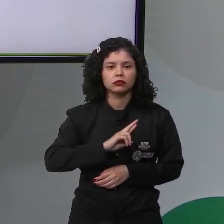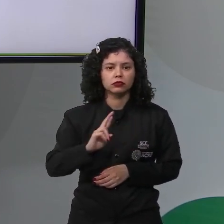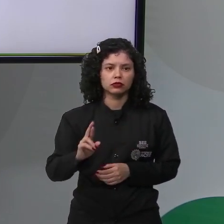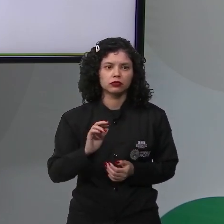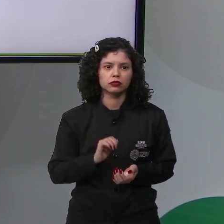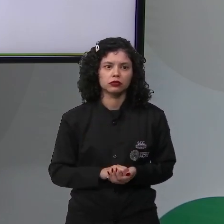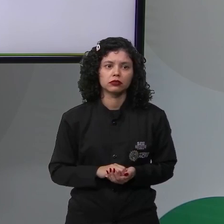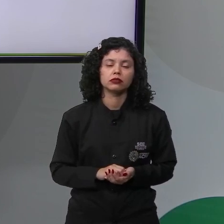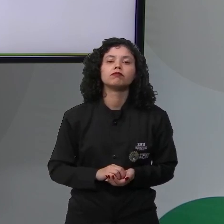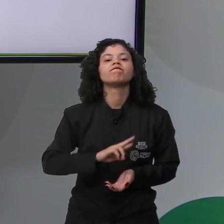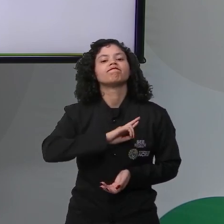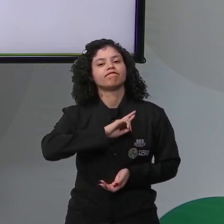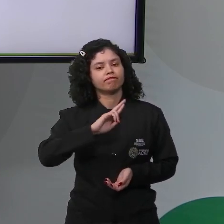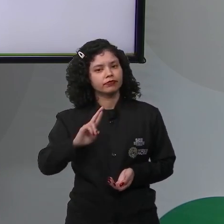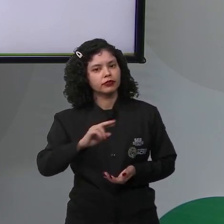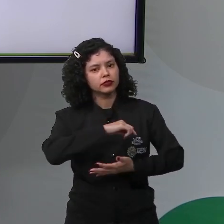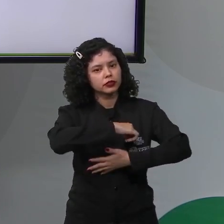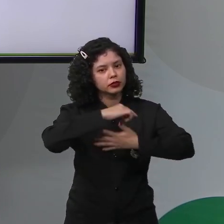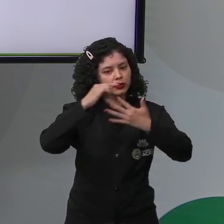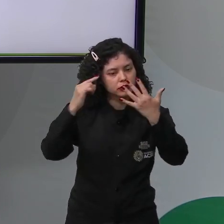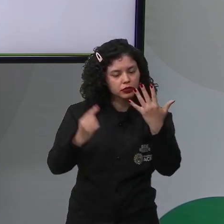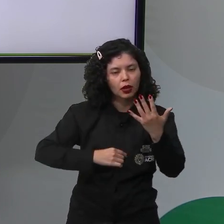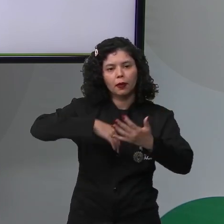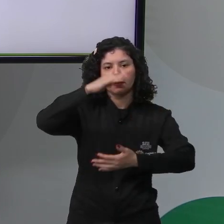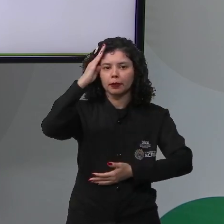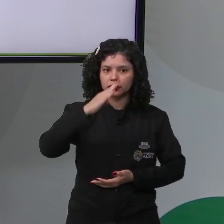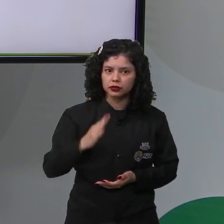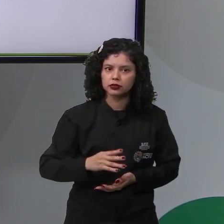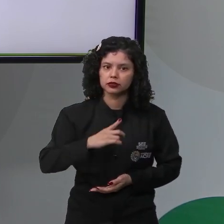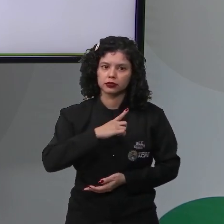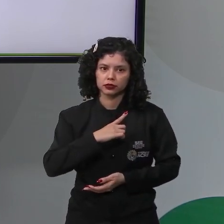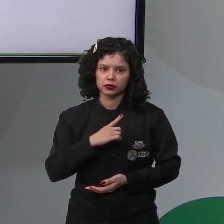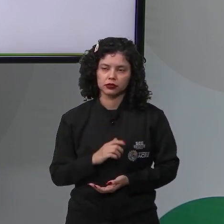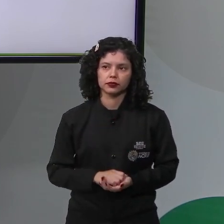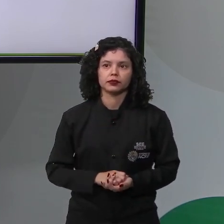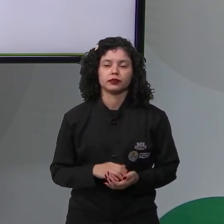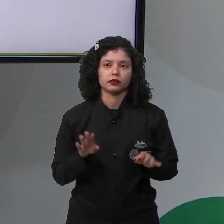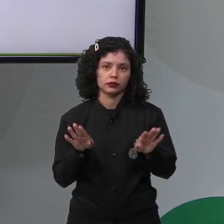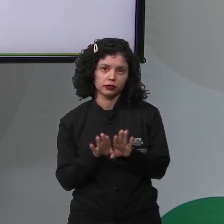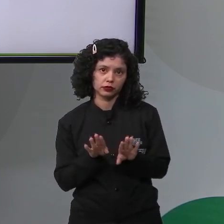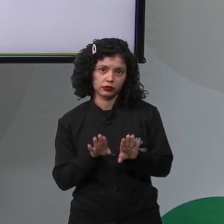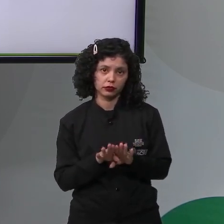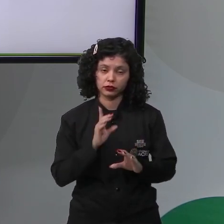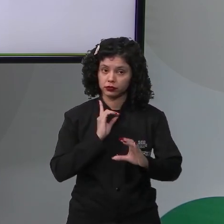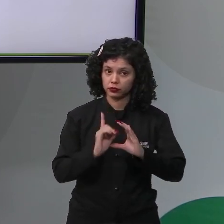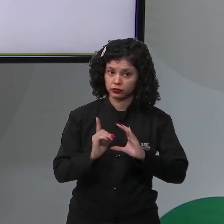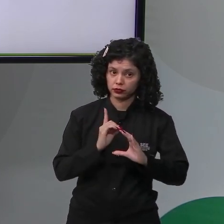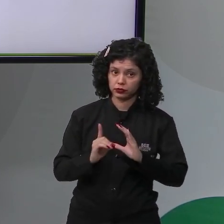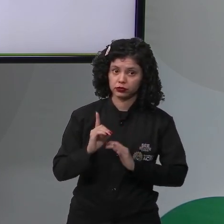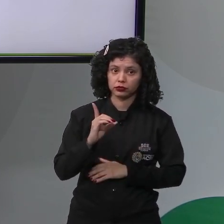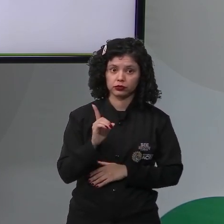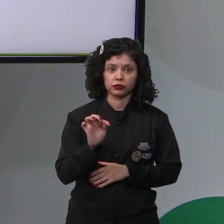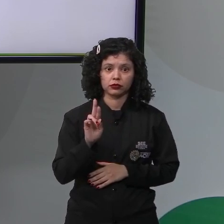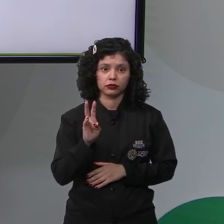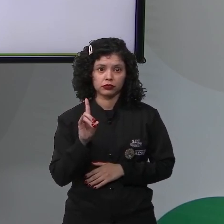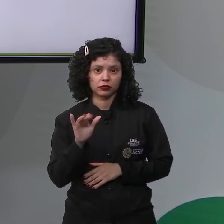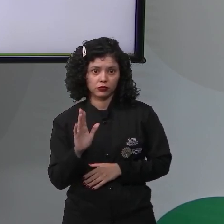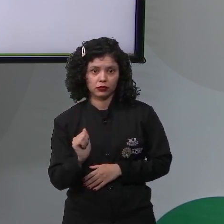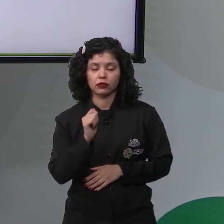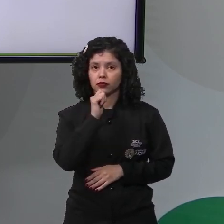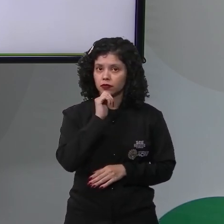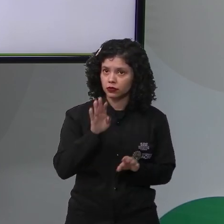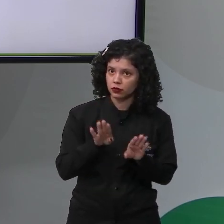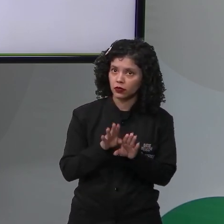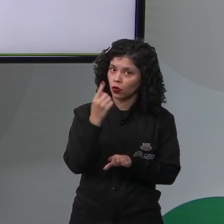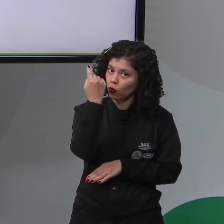de adesão religiosa o brasileiro ele dispõe? São várias doutrinas até então existentes,